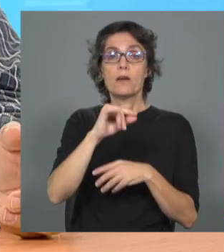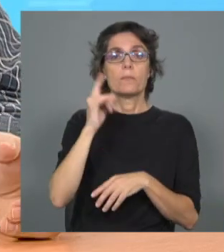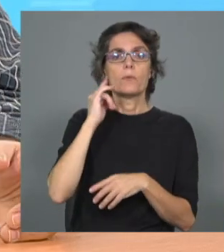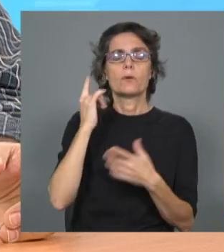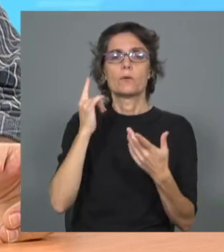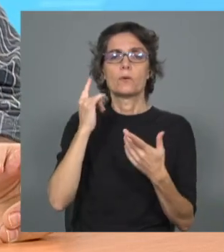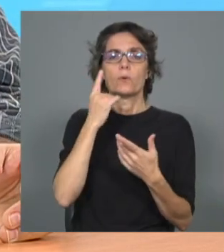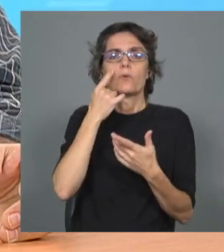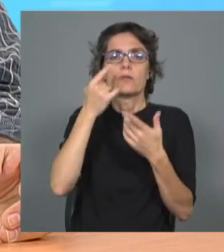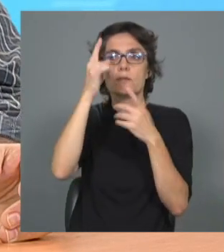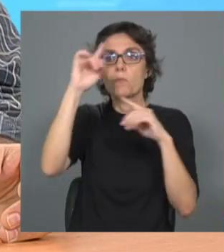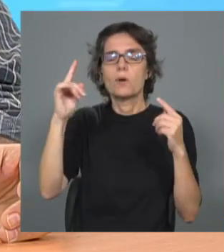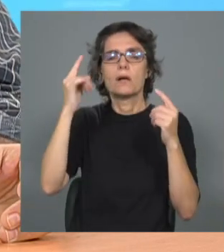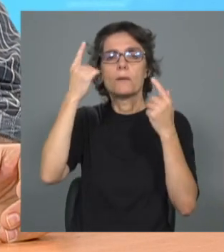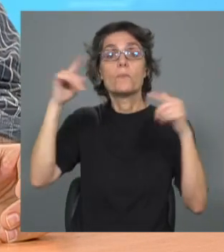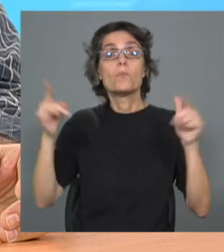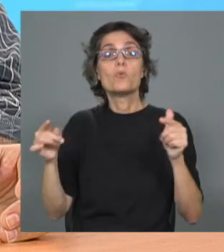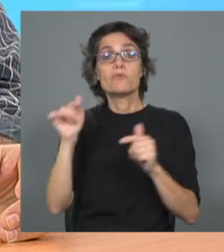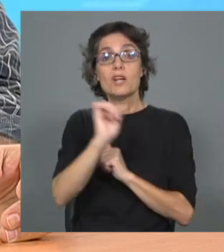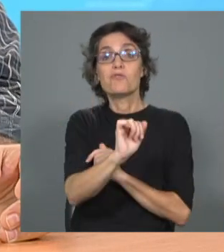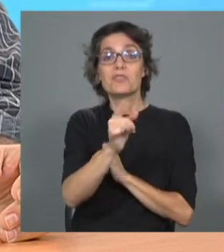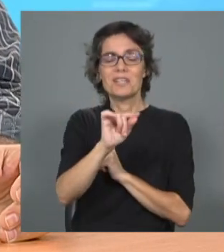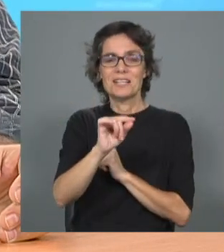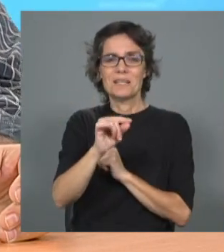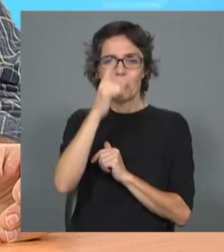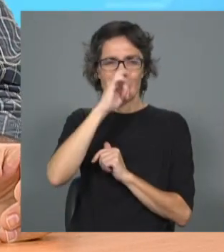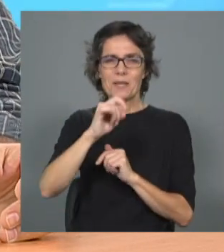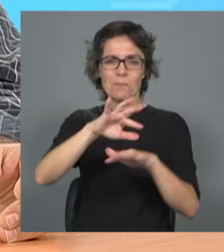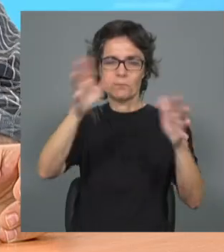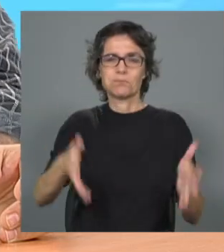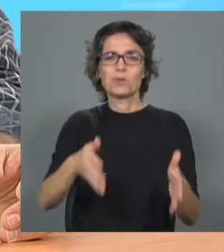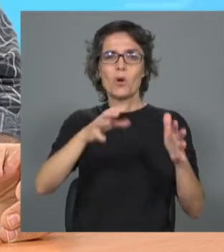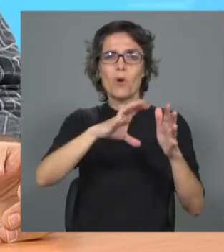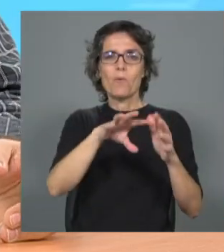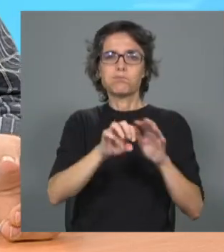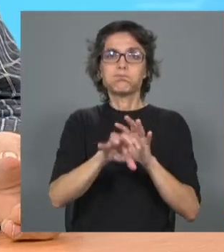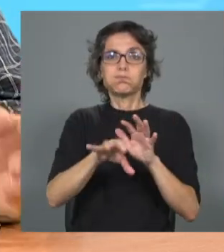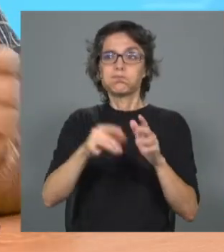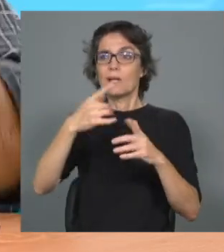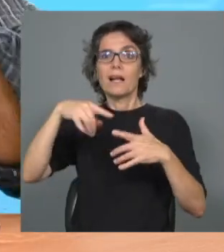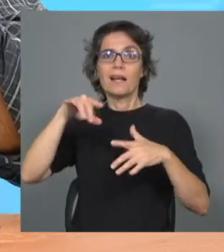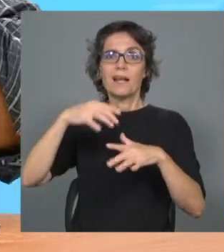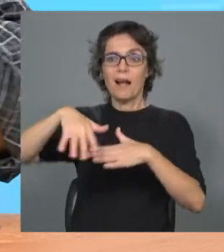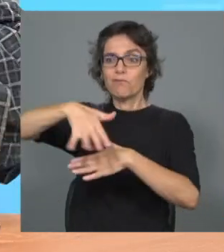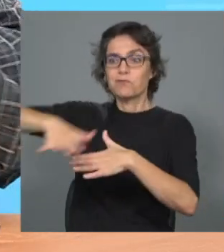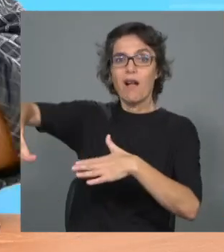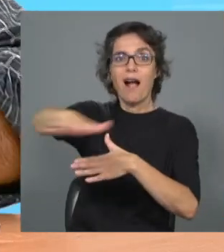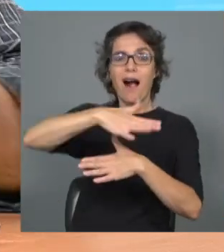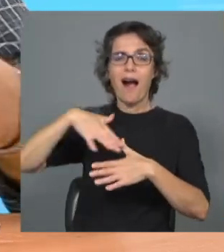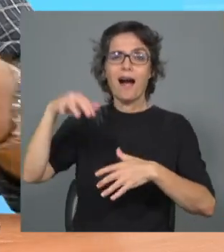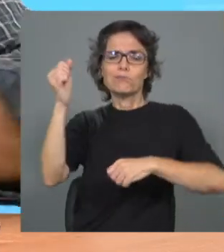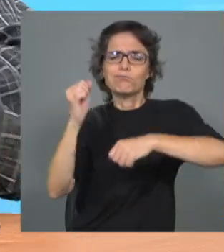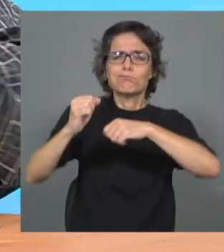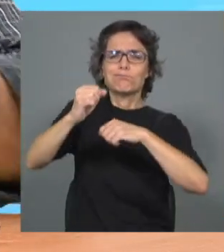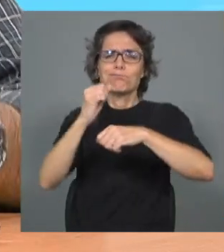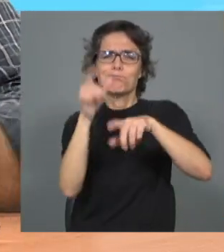lá escutam, puseram uma coluna com Bluetooth cá fora e logo estava toda a gente a dançar. Quer dizer, este intercâmbio